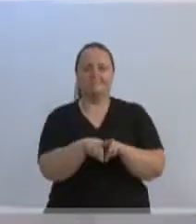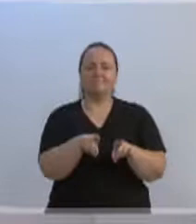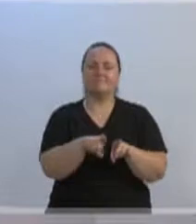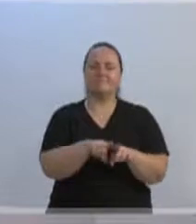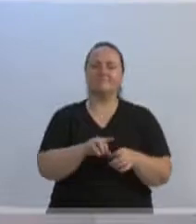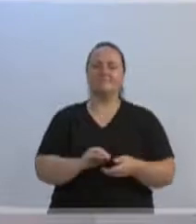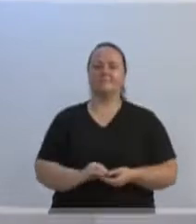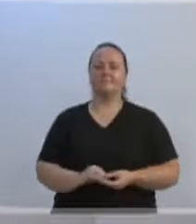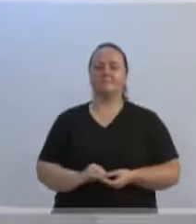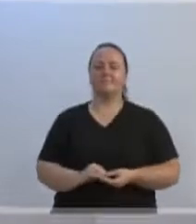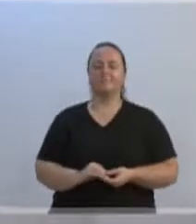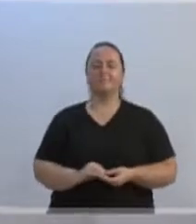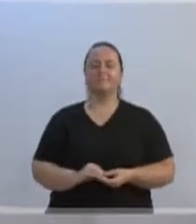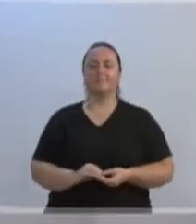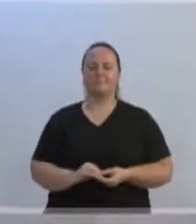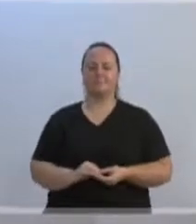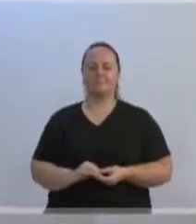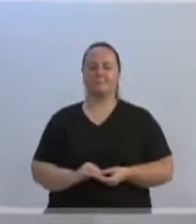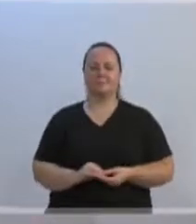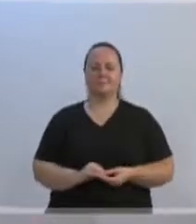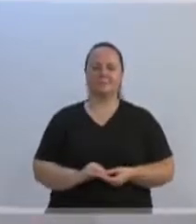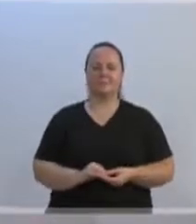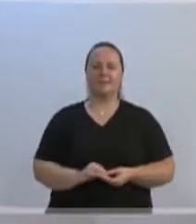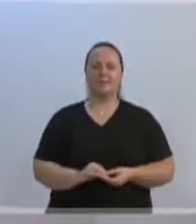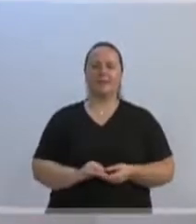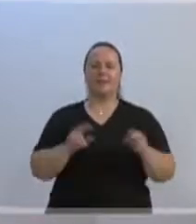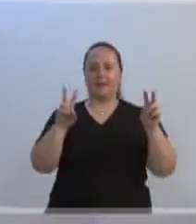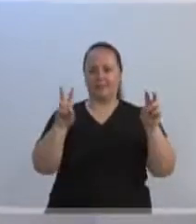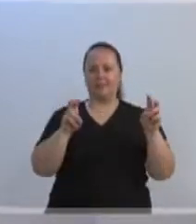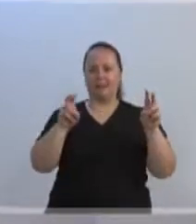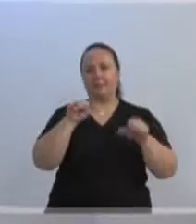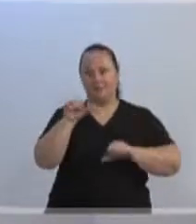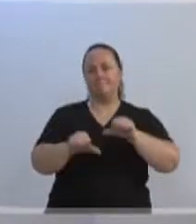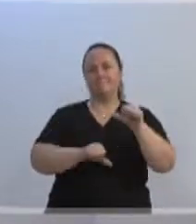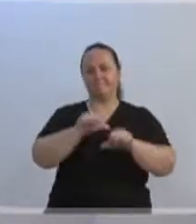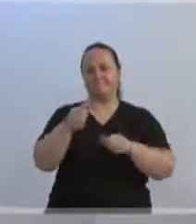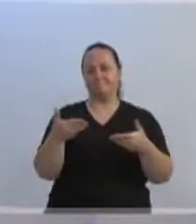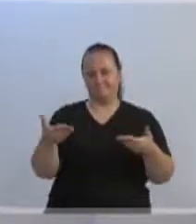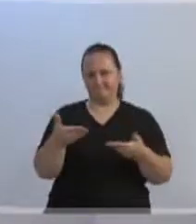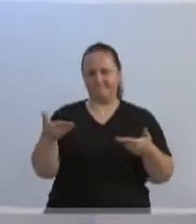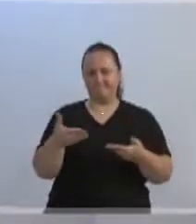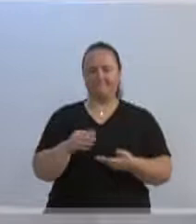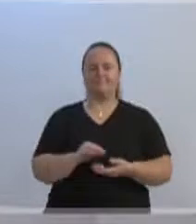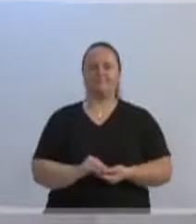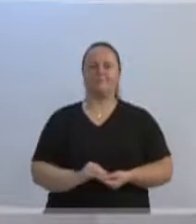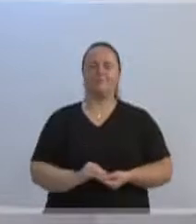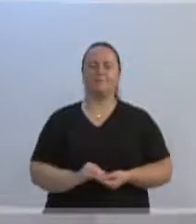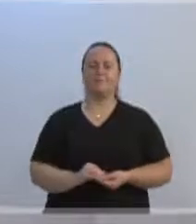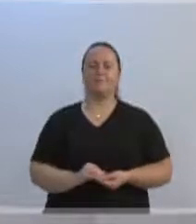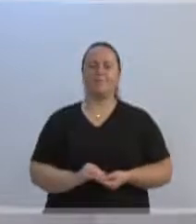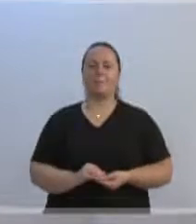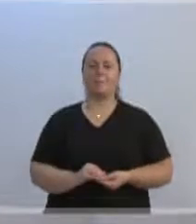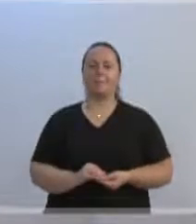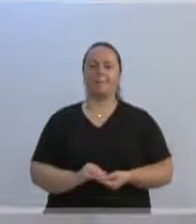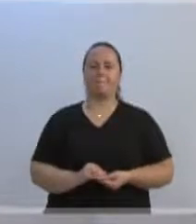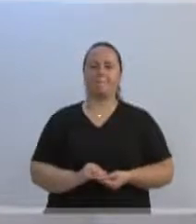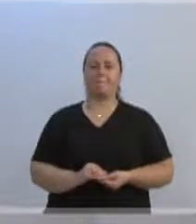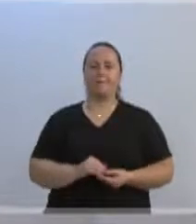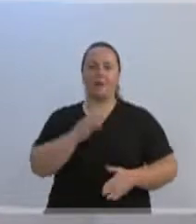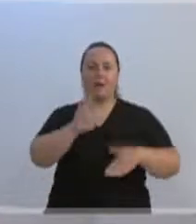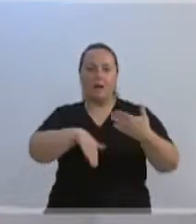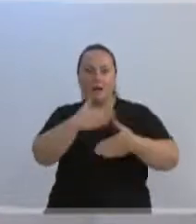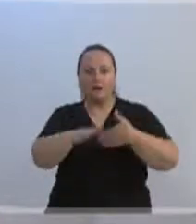e agora mudando de assunto mas não menos importante também vamos falar dos avanços na saúde